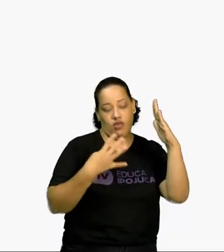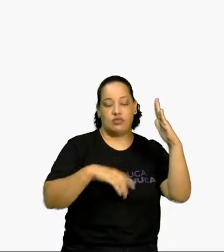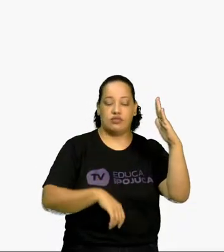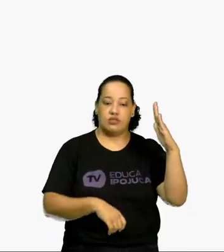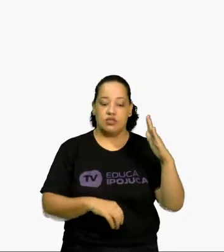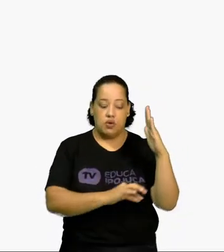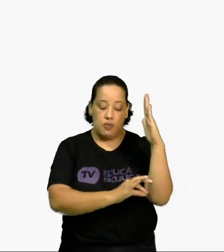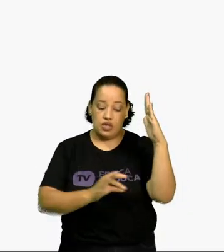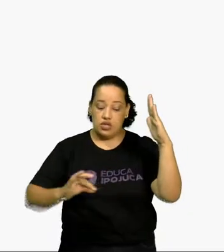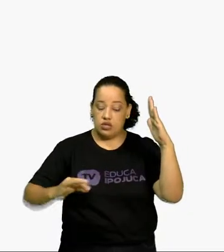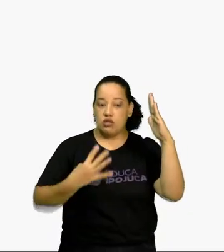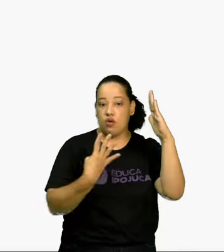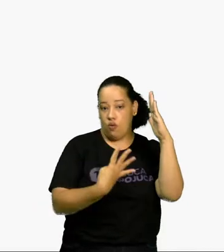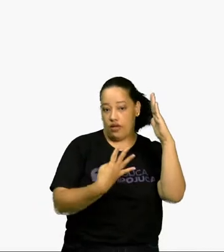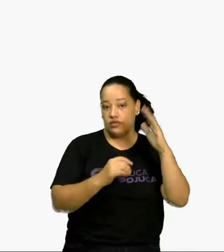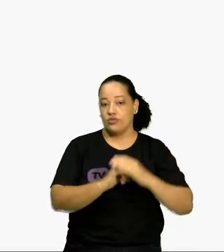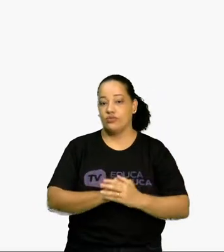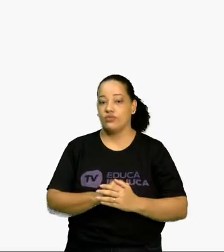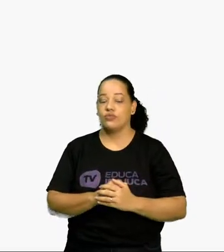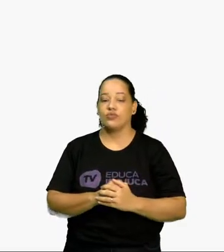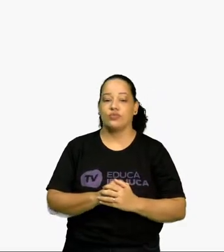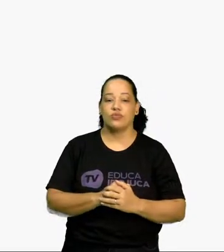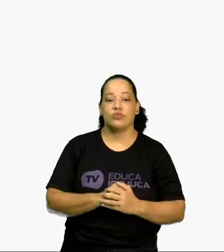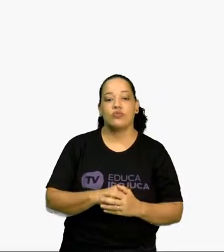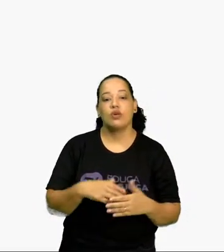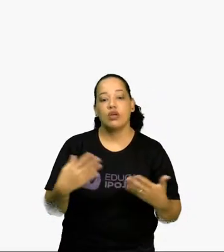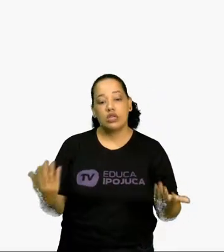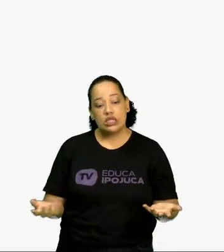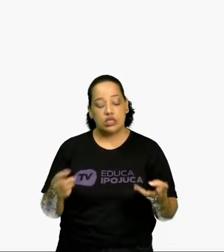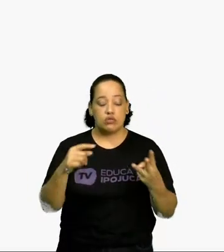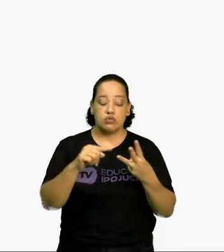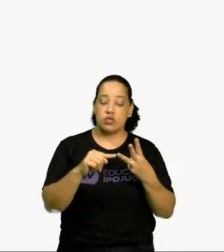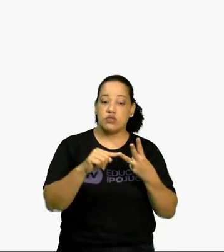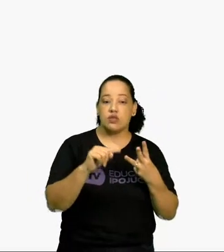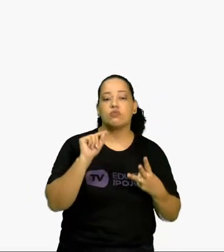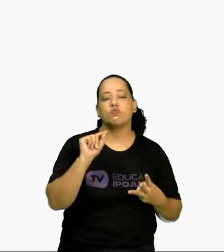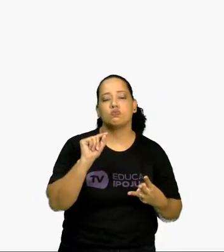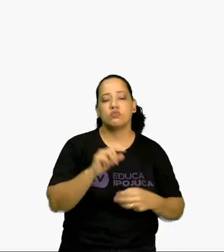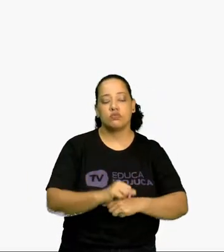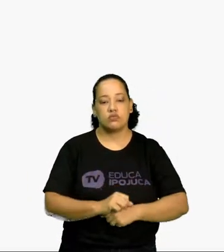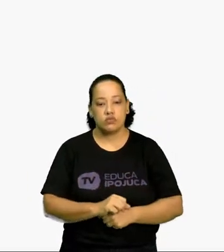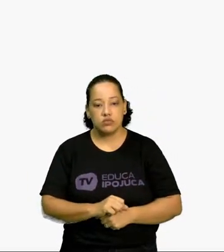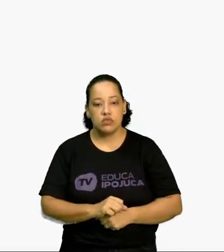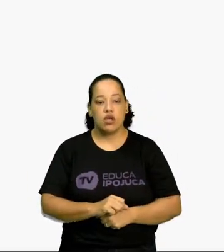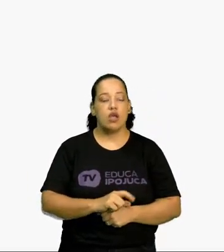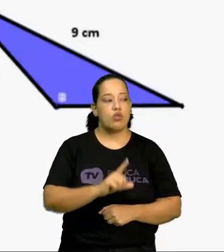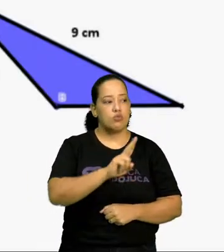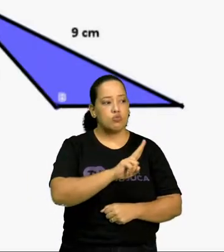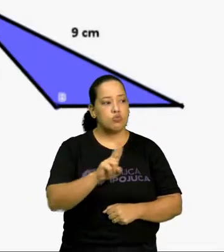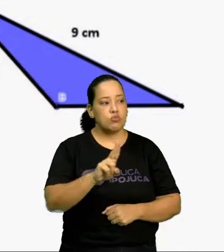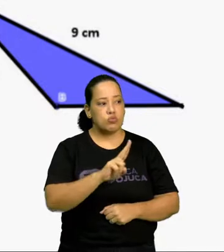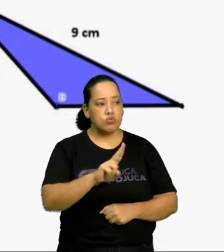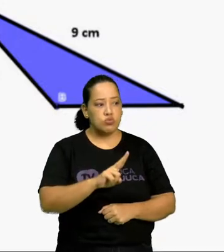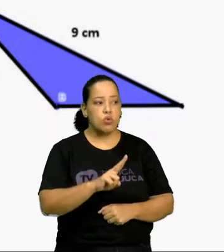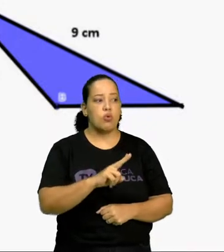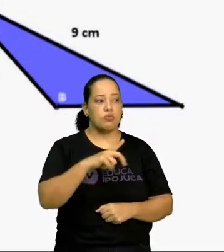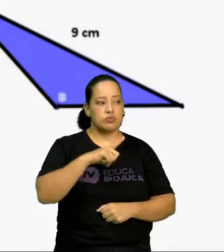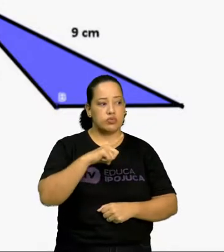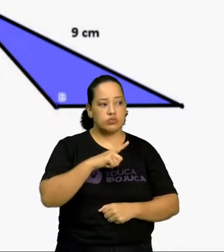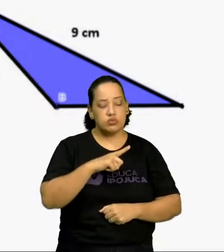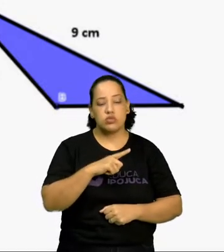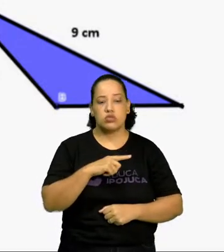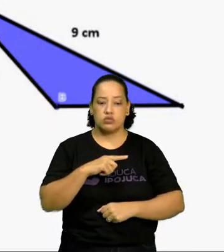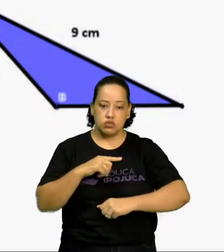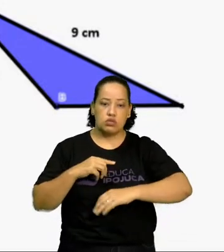triângulo isósceles. E o terceiro triângulo. Escaleno significa que a medida